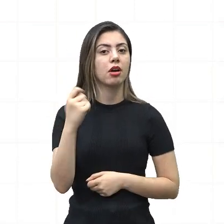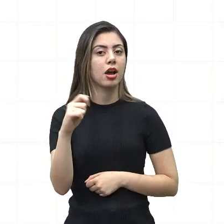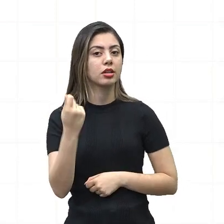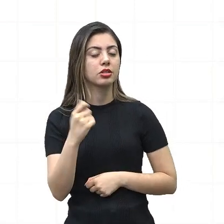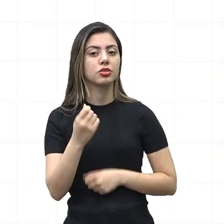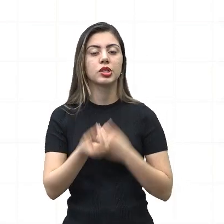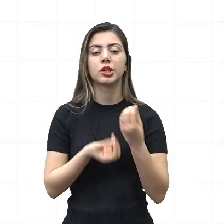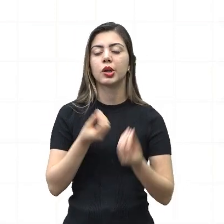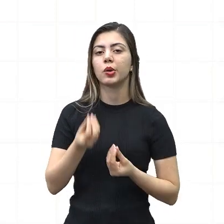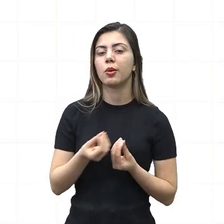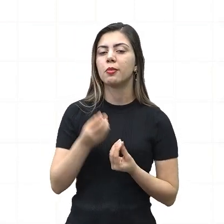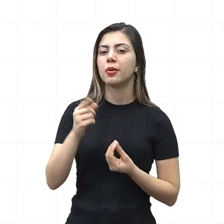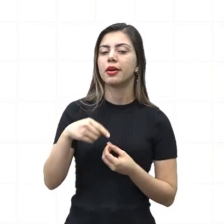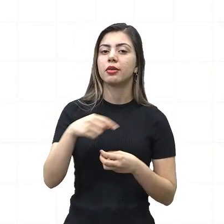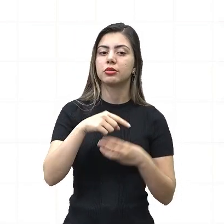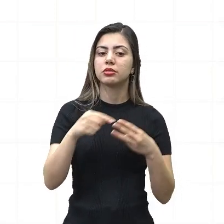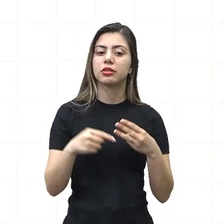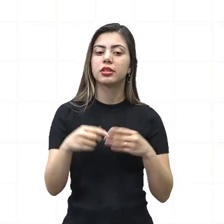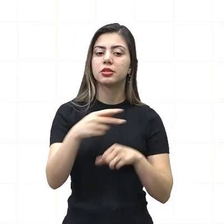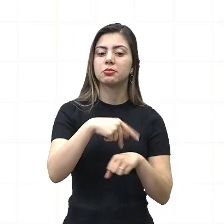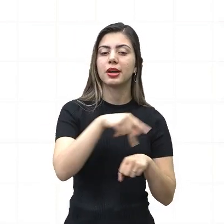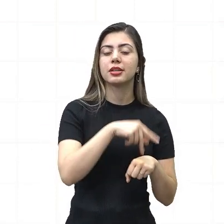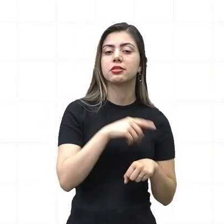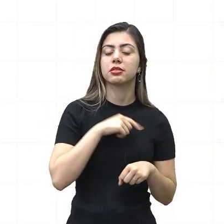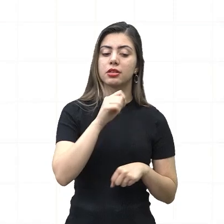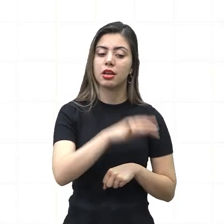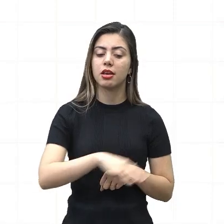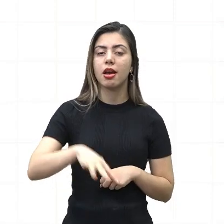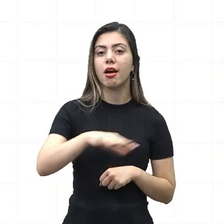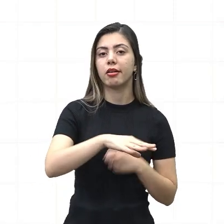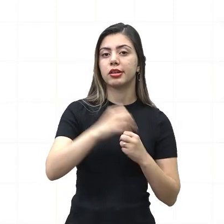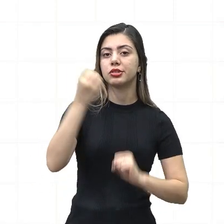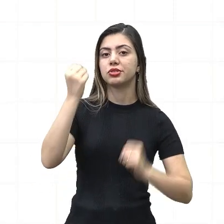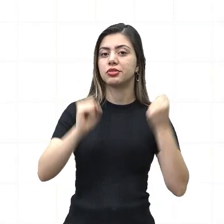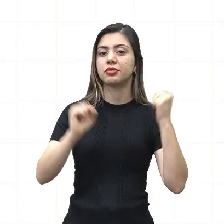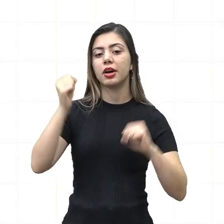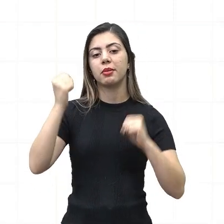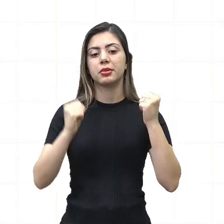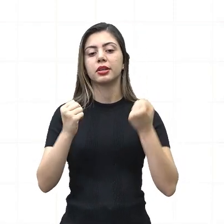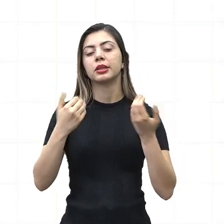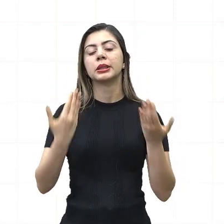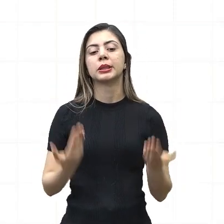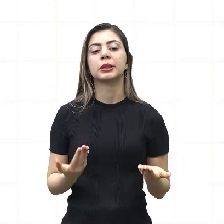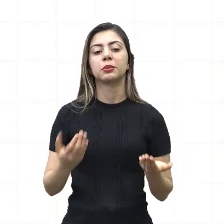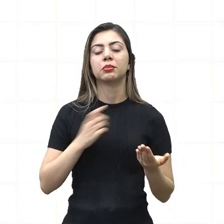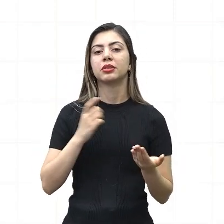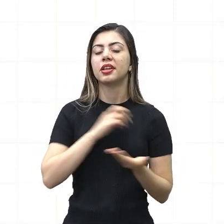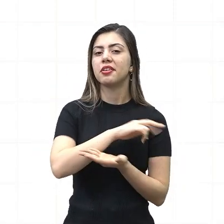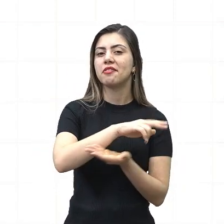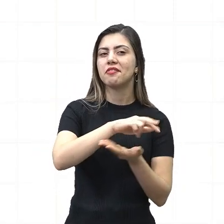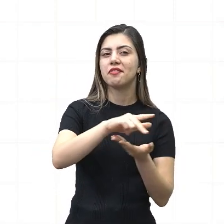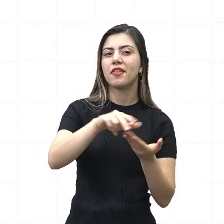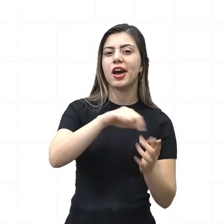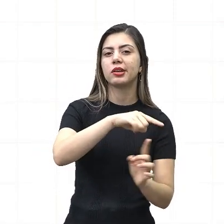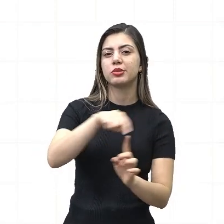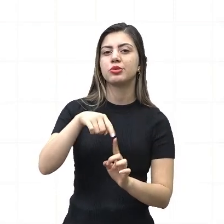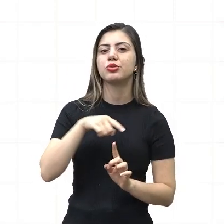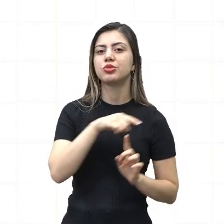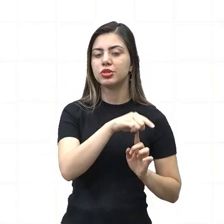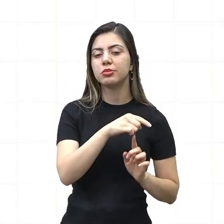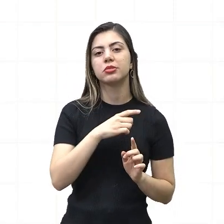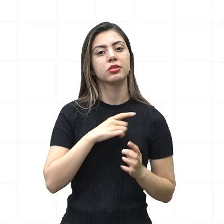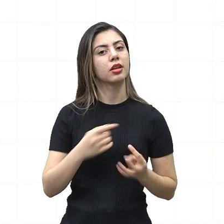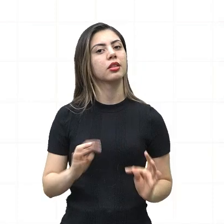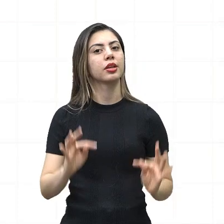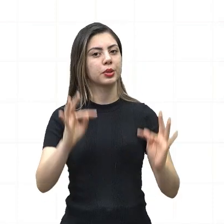como sendo aí países que possuem áreas industriais que são mais diversificadas e mais modernas,